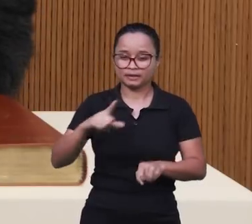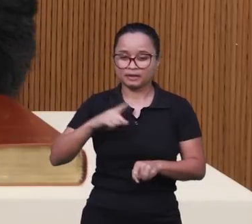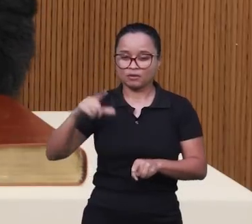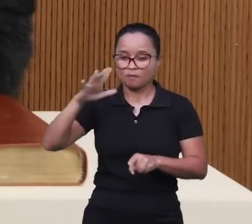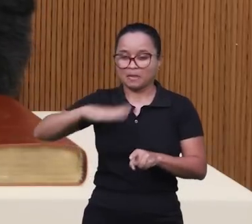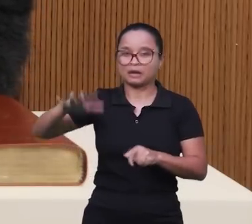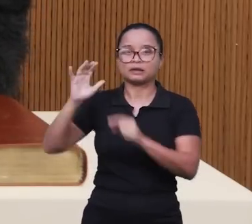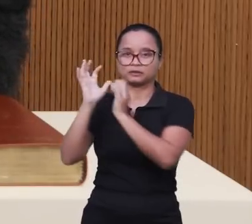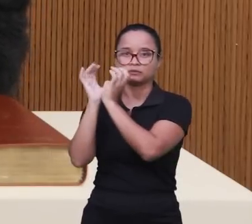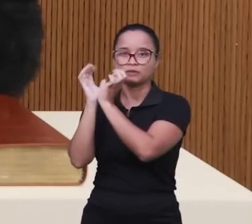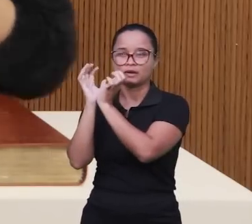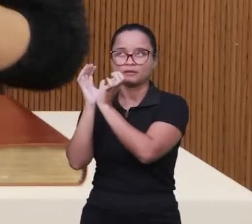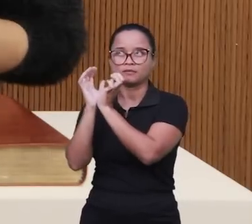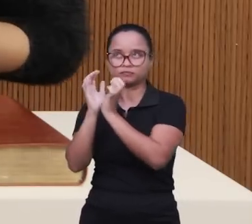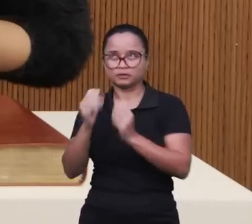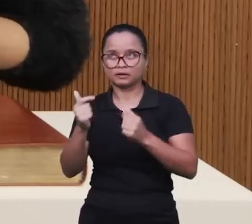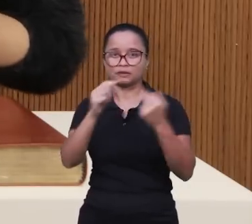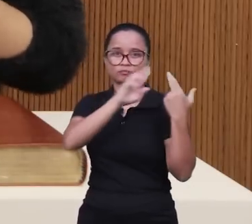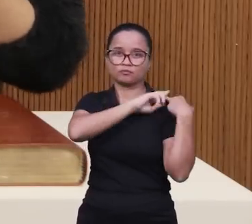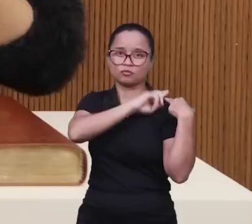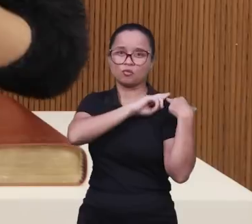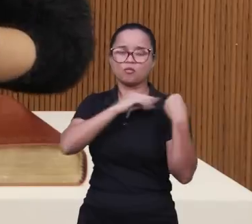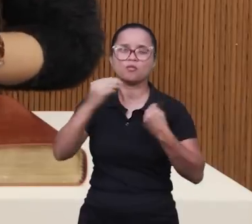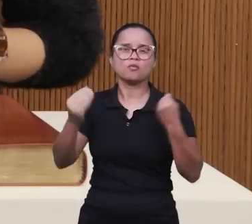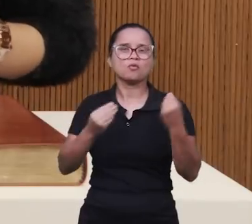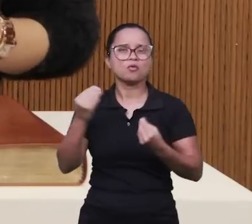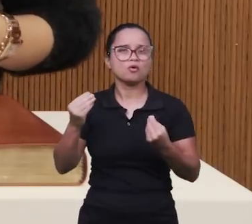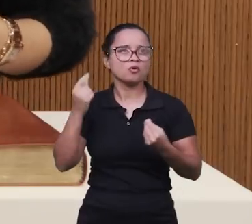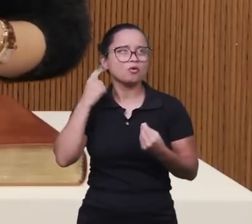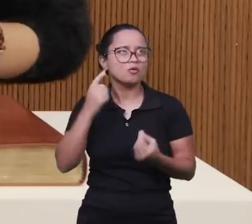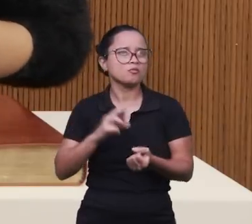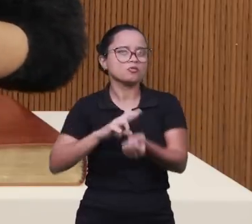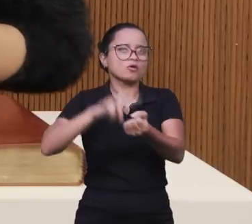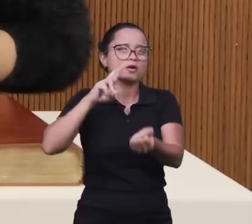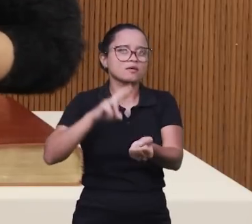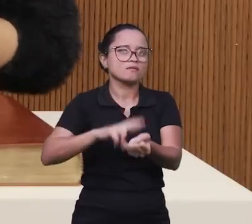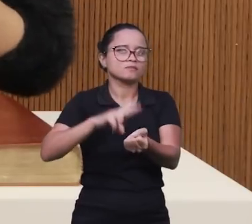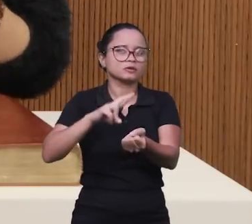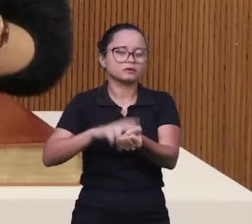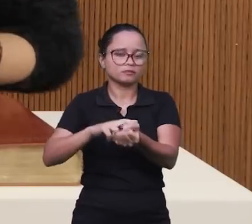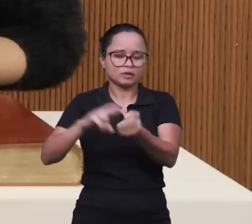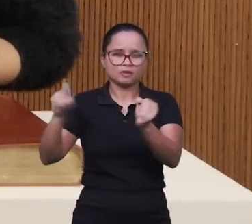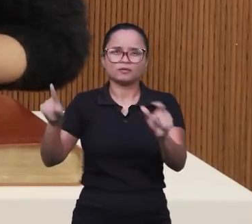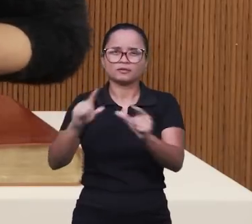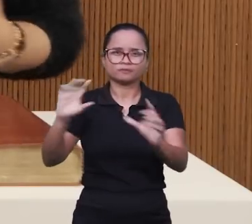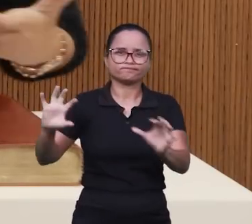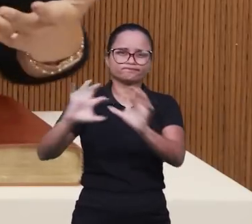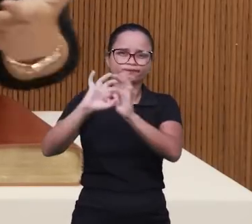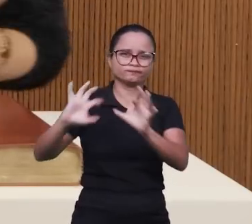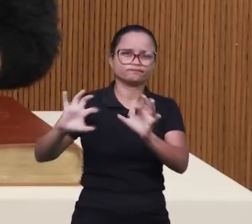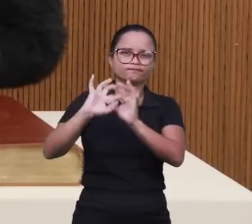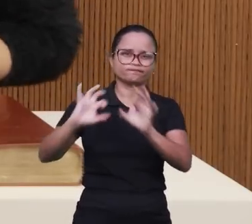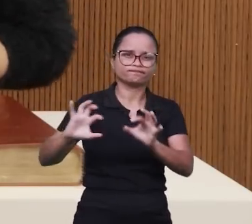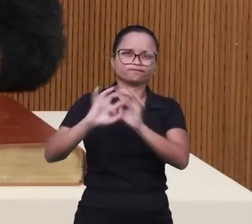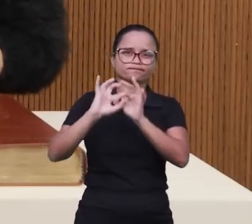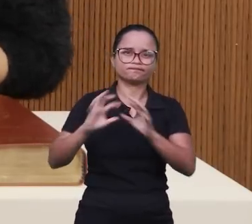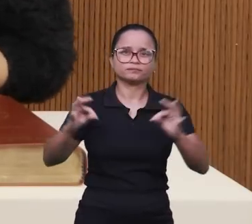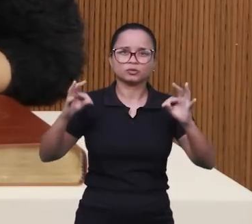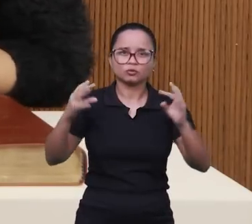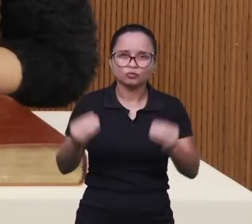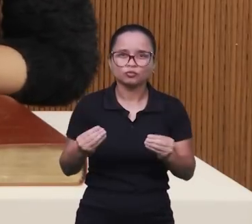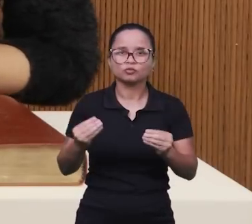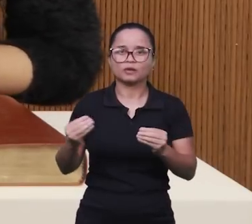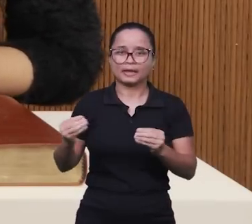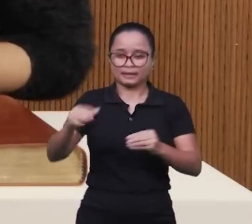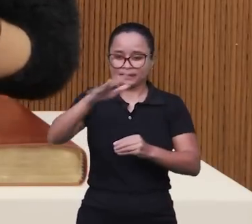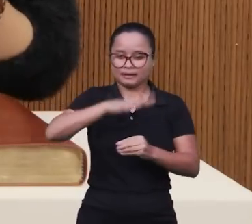vai trabalhar a captação da melodia, a captação da harmonia, tudo isso envolvendo